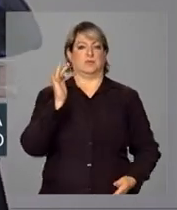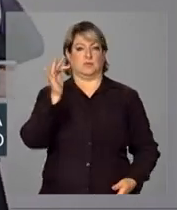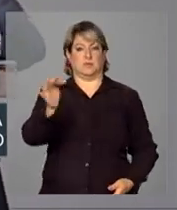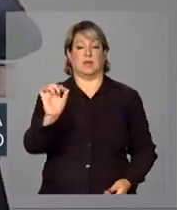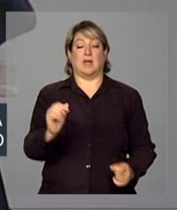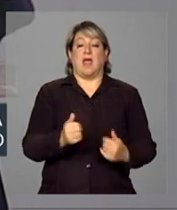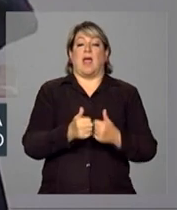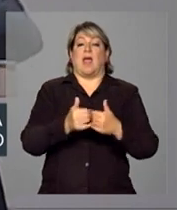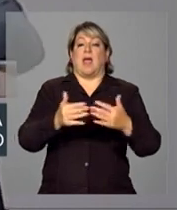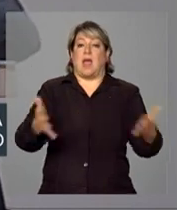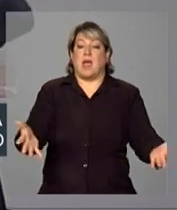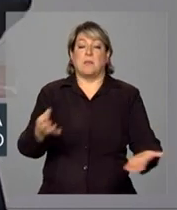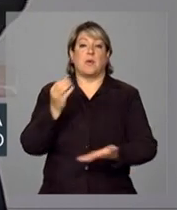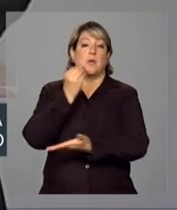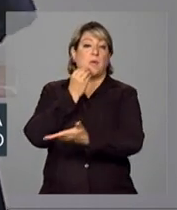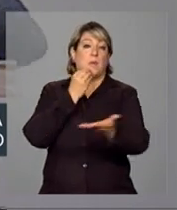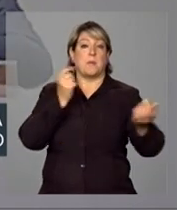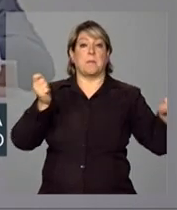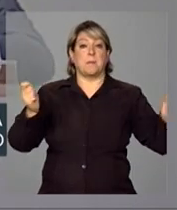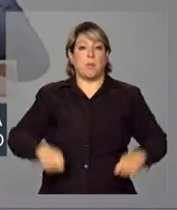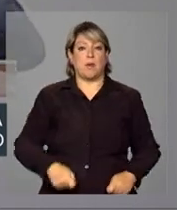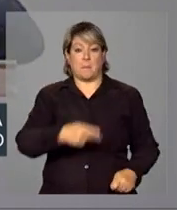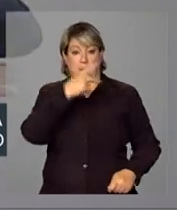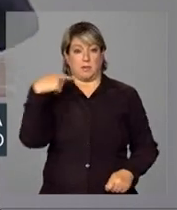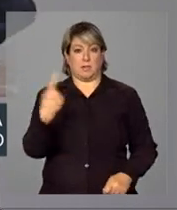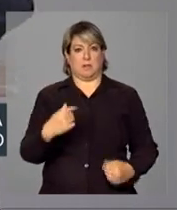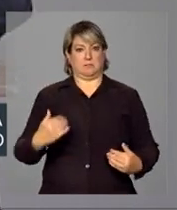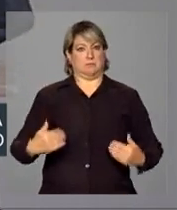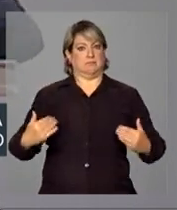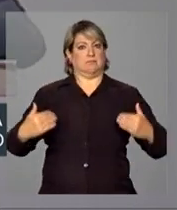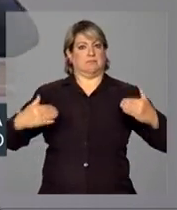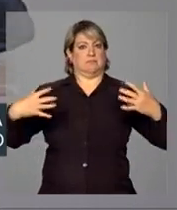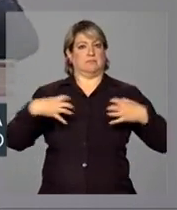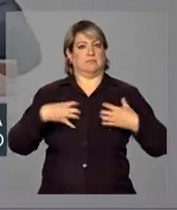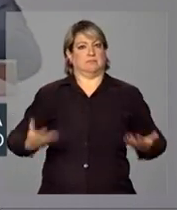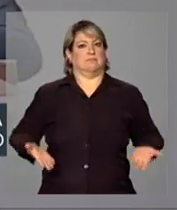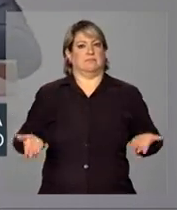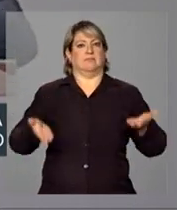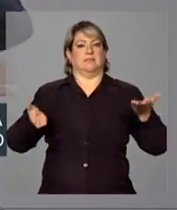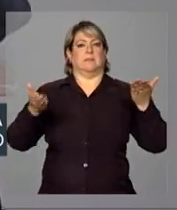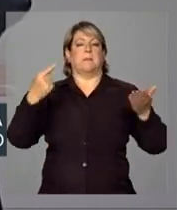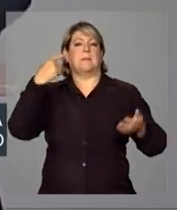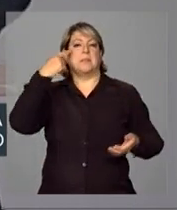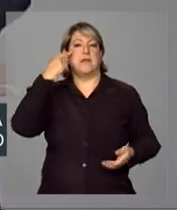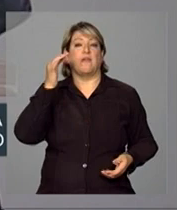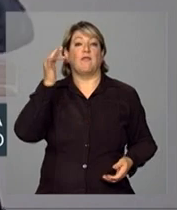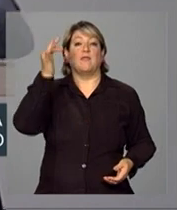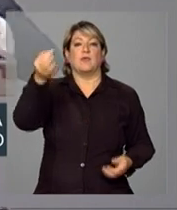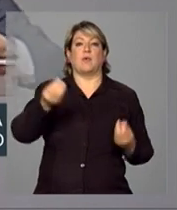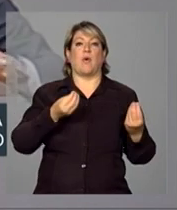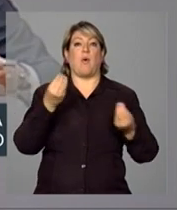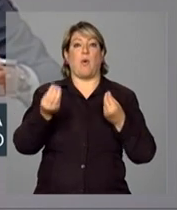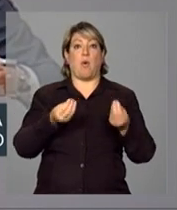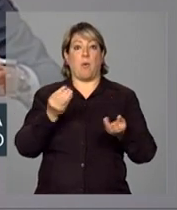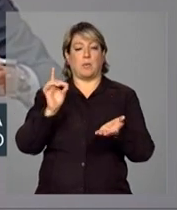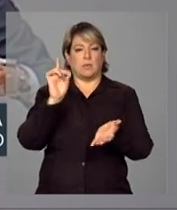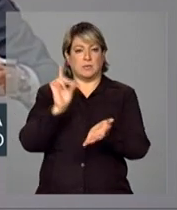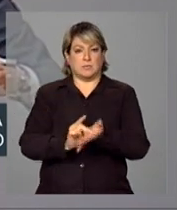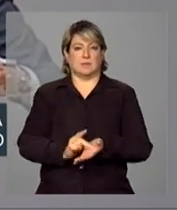as possibilidades para as pessoas crescerem, para as pessoas pensarem no futuro de maneira